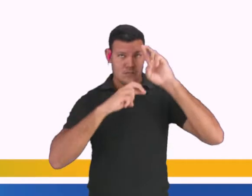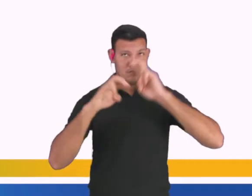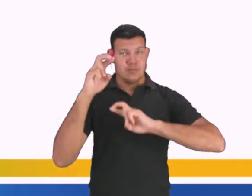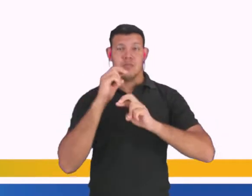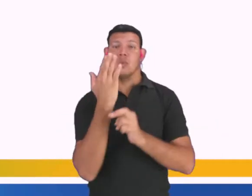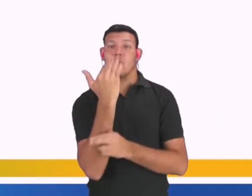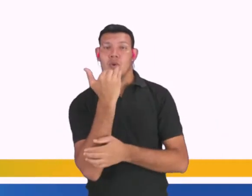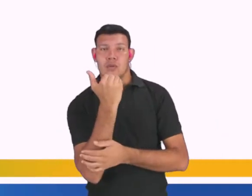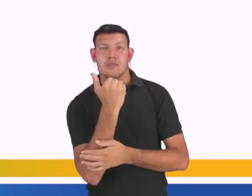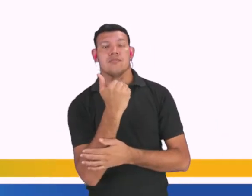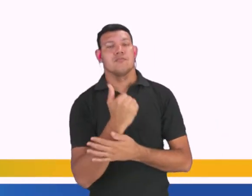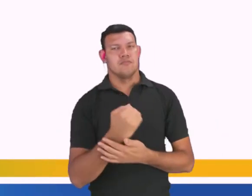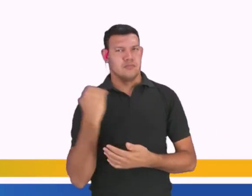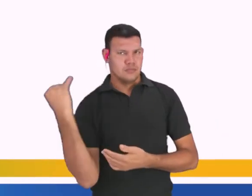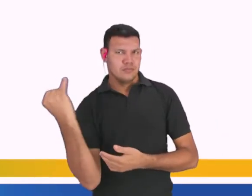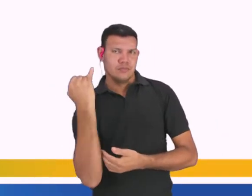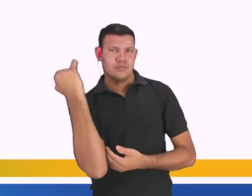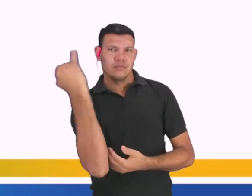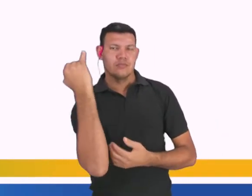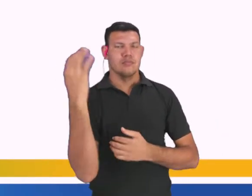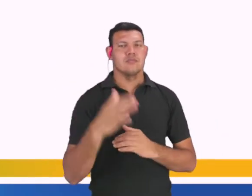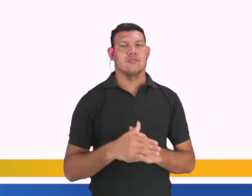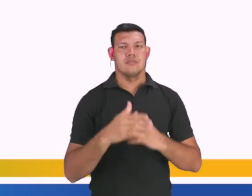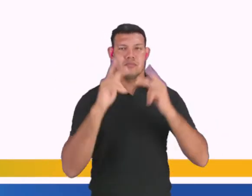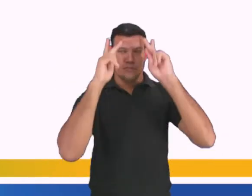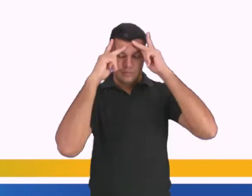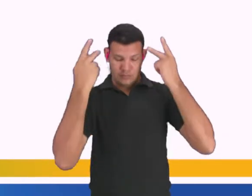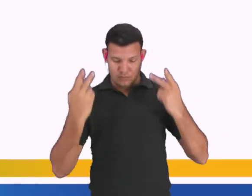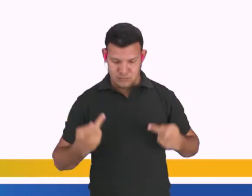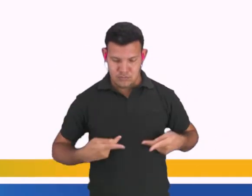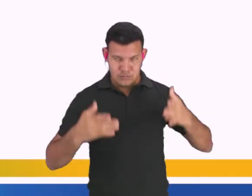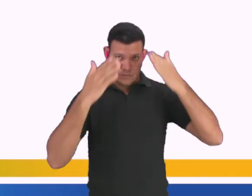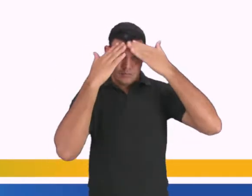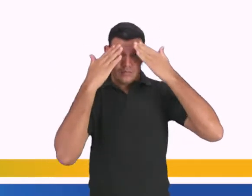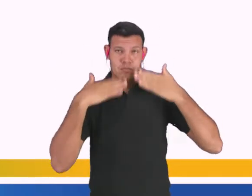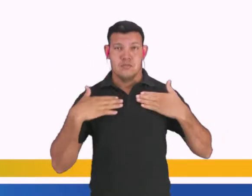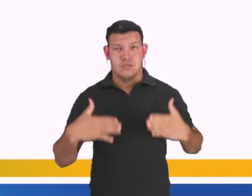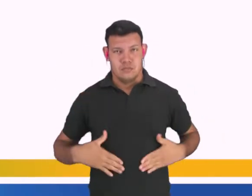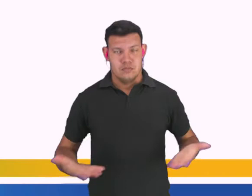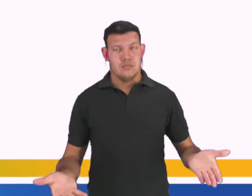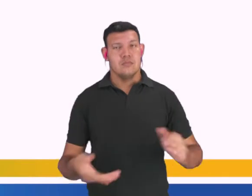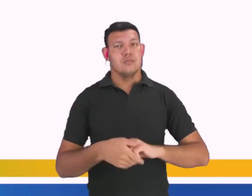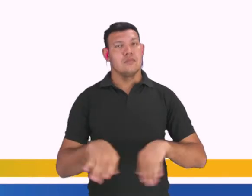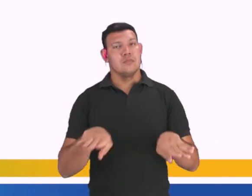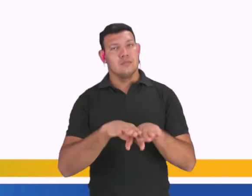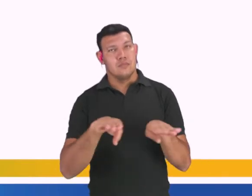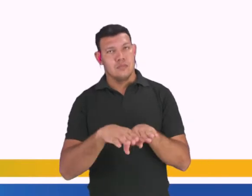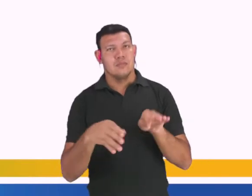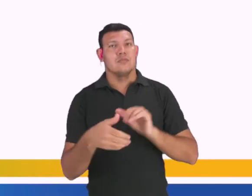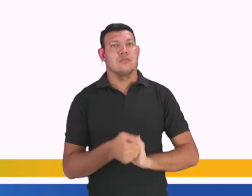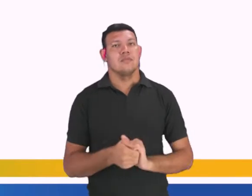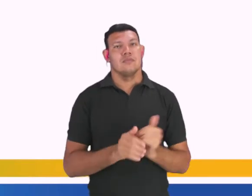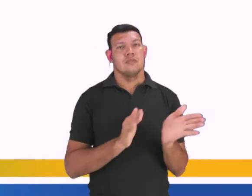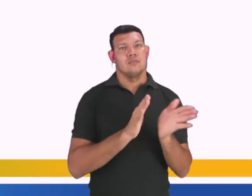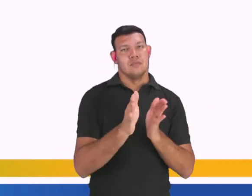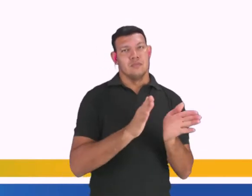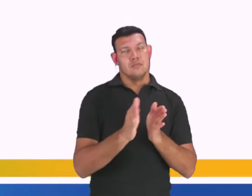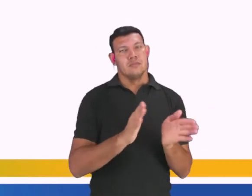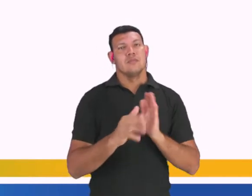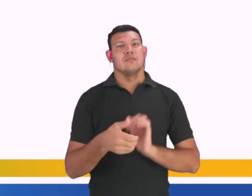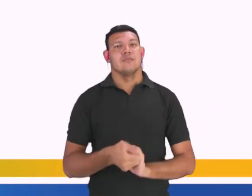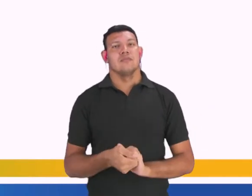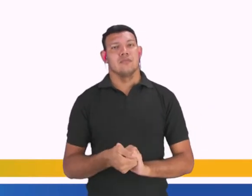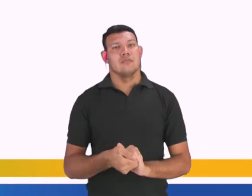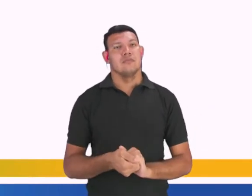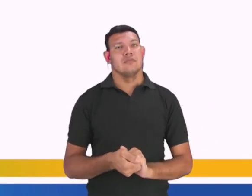os elementos bastante importantes, né, para o nosso organismo. E também, até no processo de